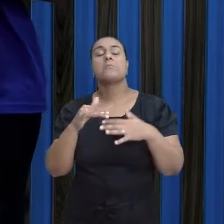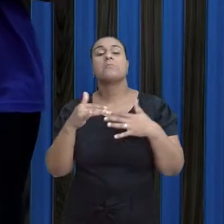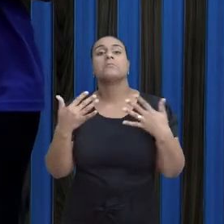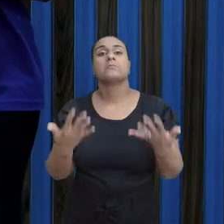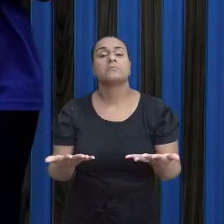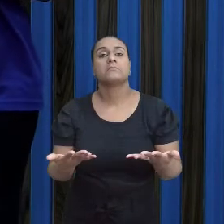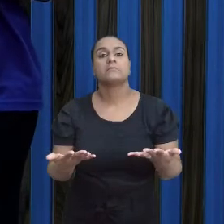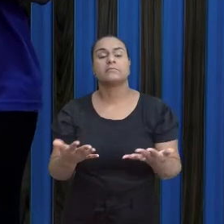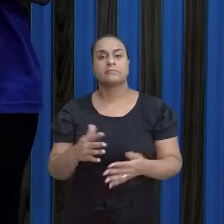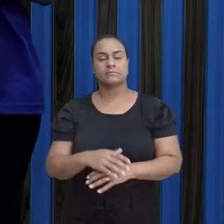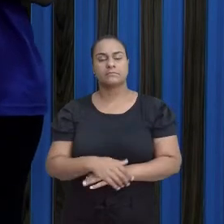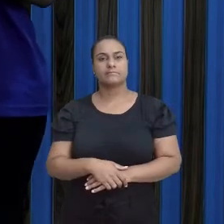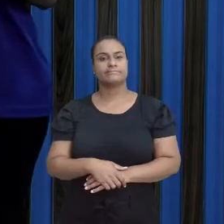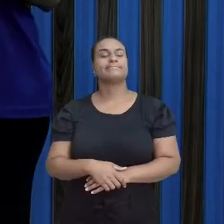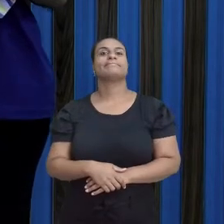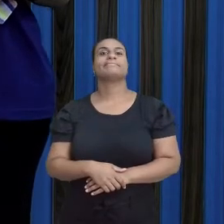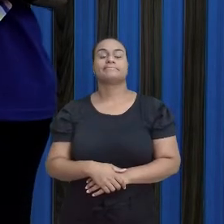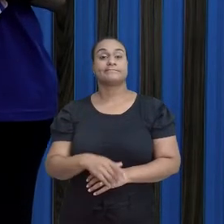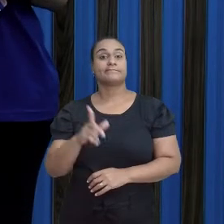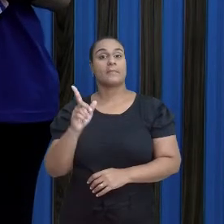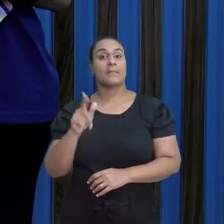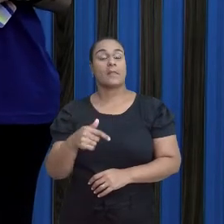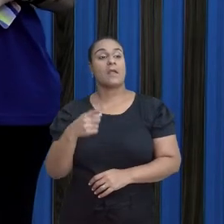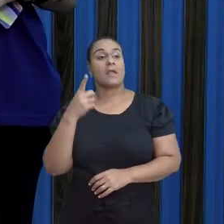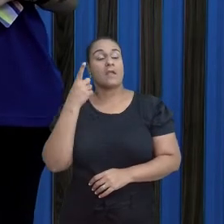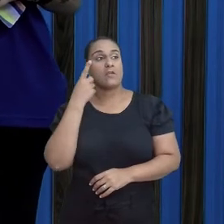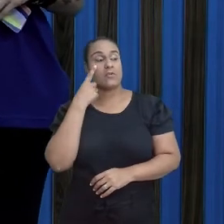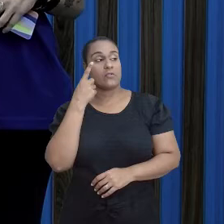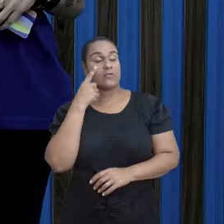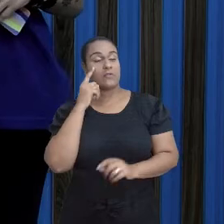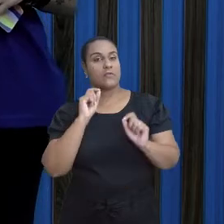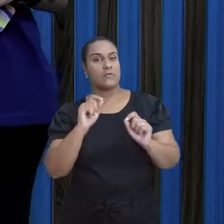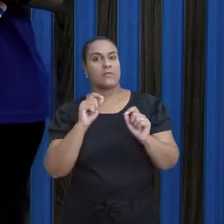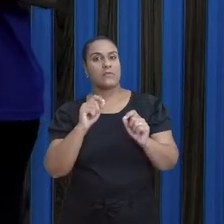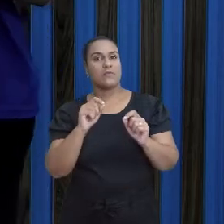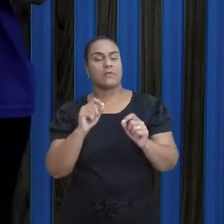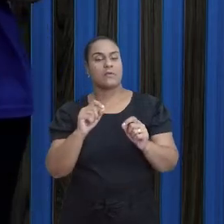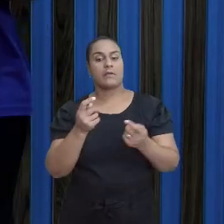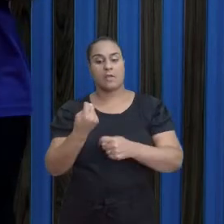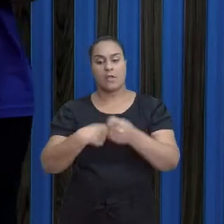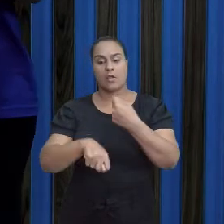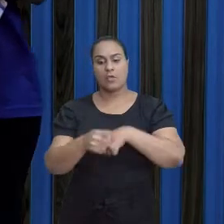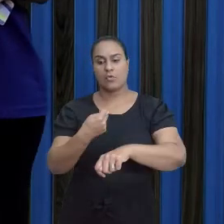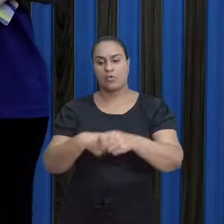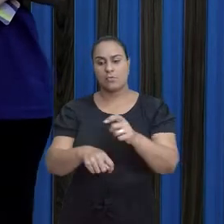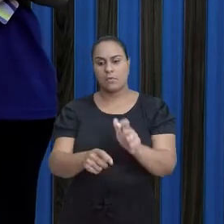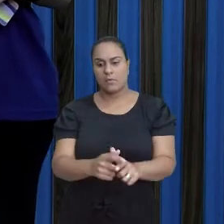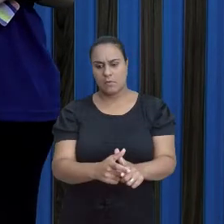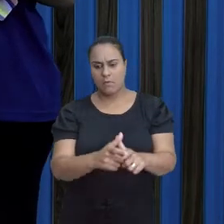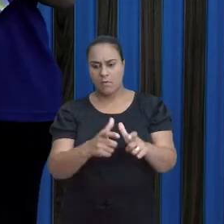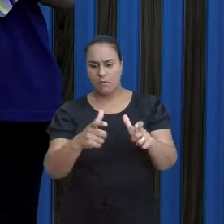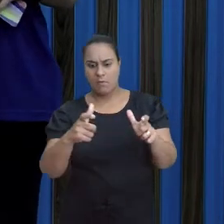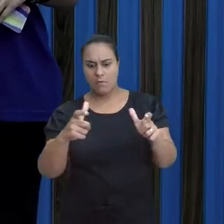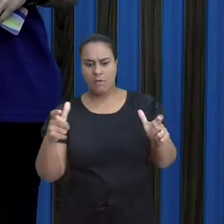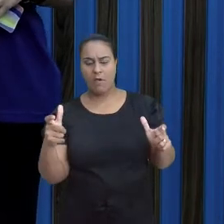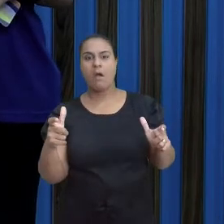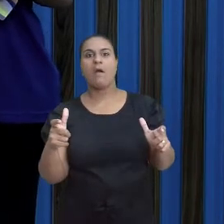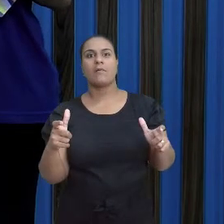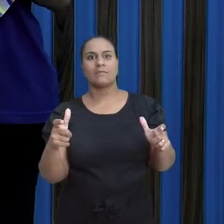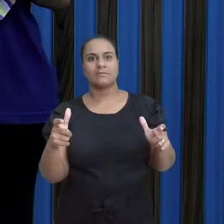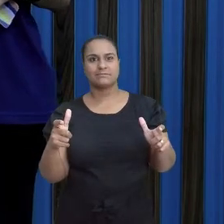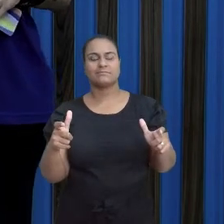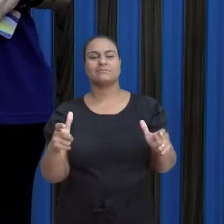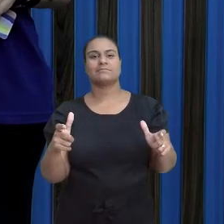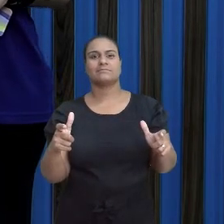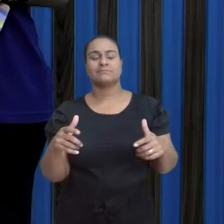Porque justamente a gente vê um processo agora, né, de crescimento econômico nessas últimas décadas, e essa